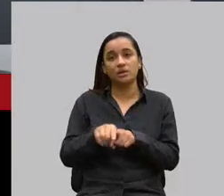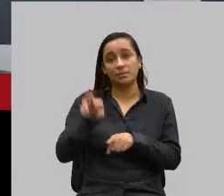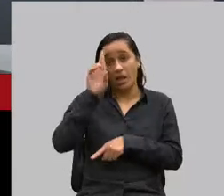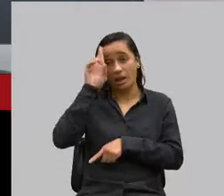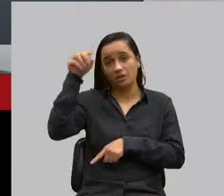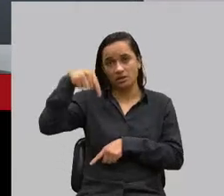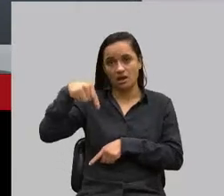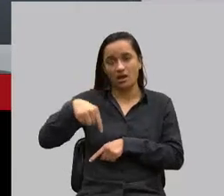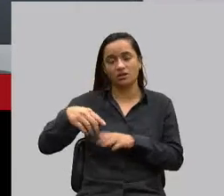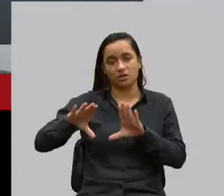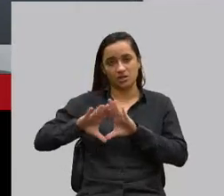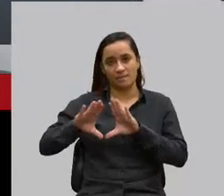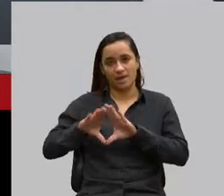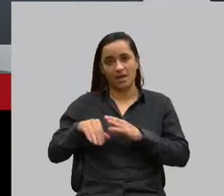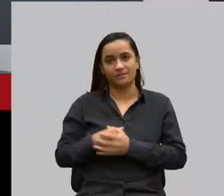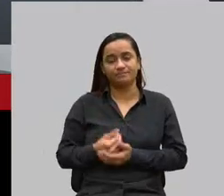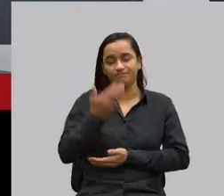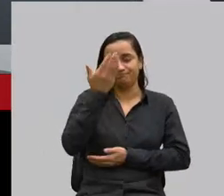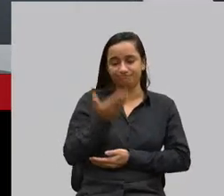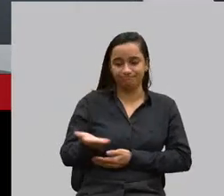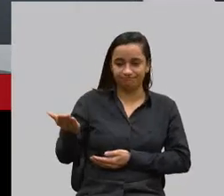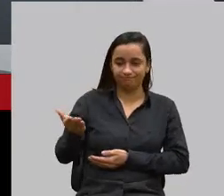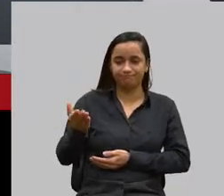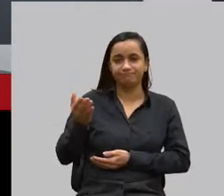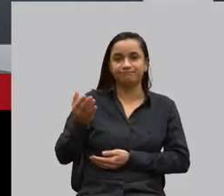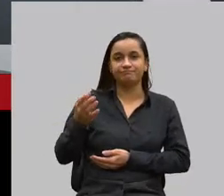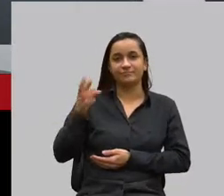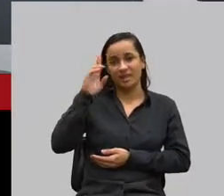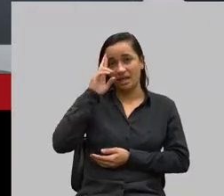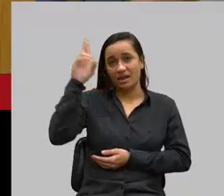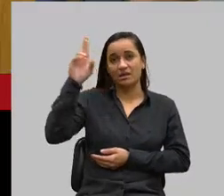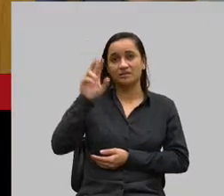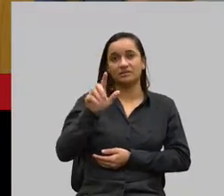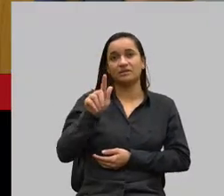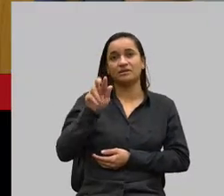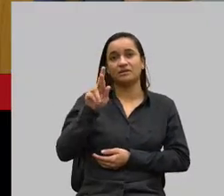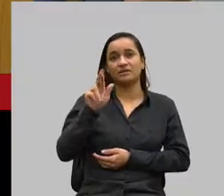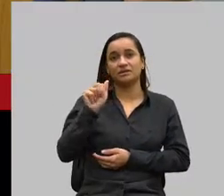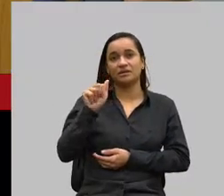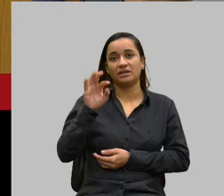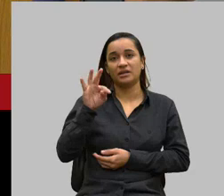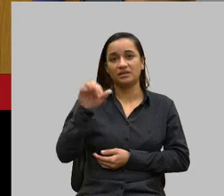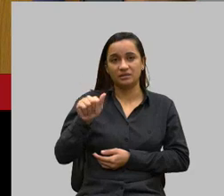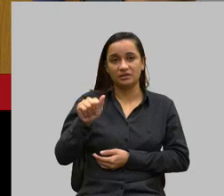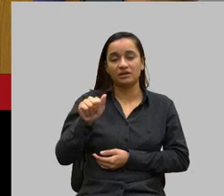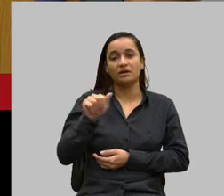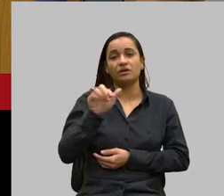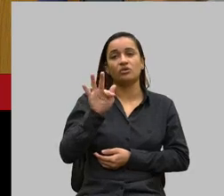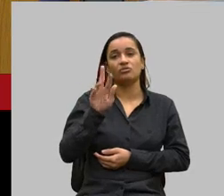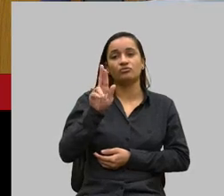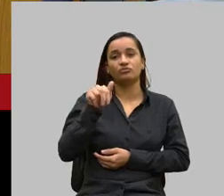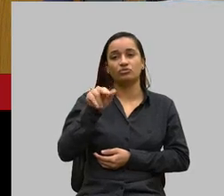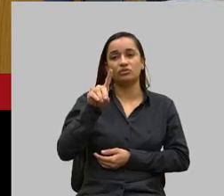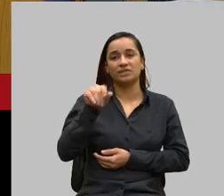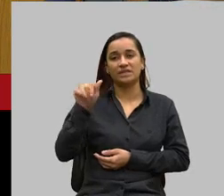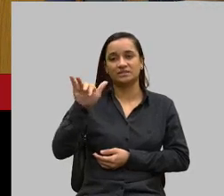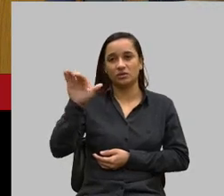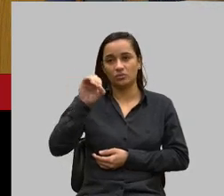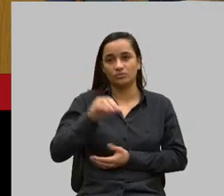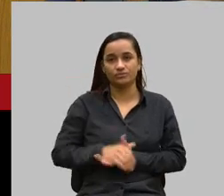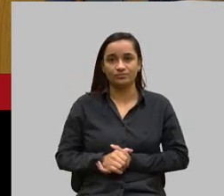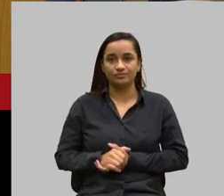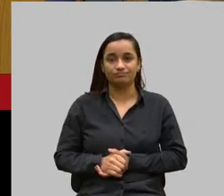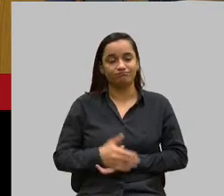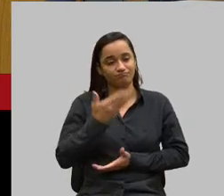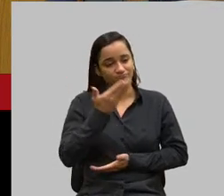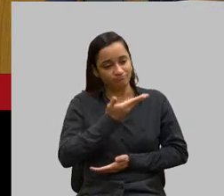casa aqui a palavra nosso Líder grego da fundação Deputado grego da fundação querido Presidente